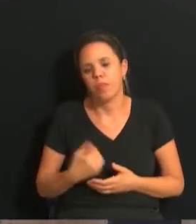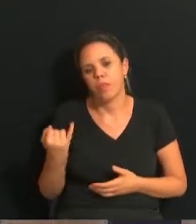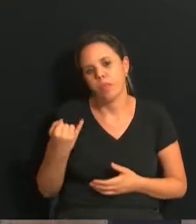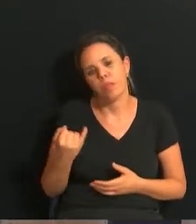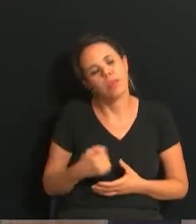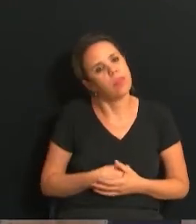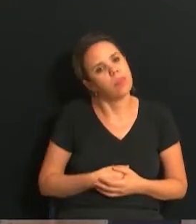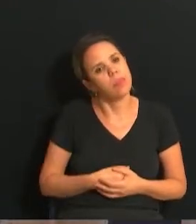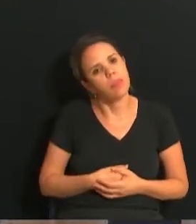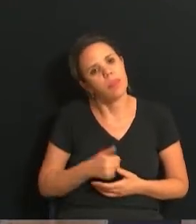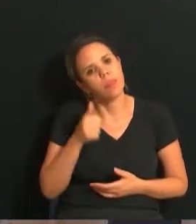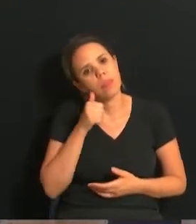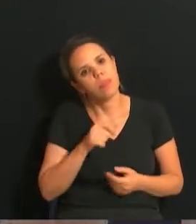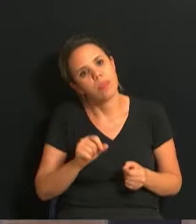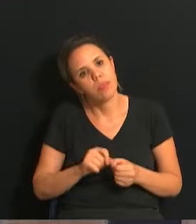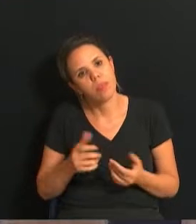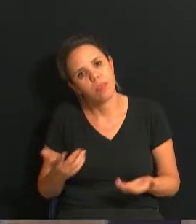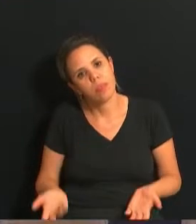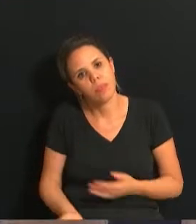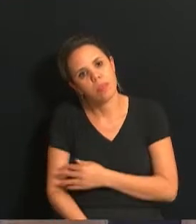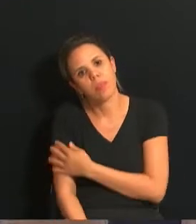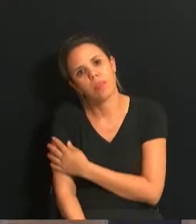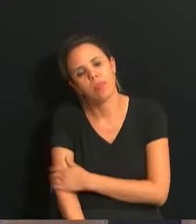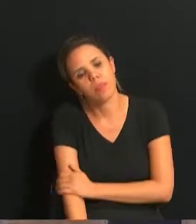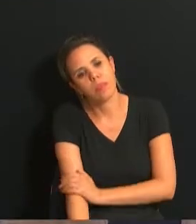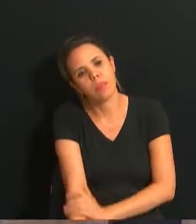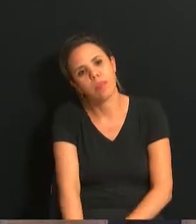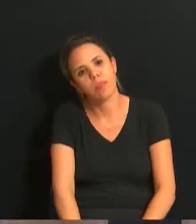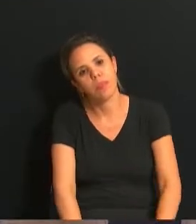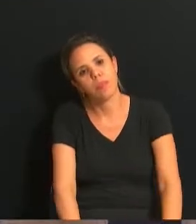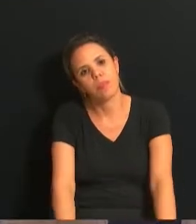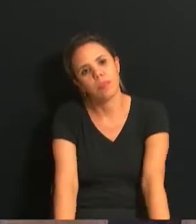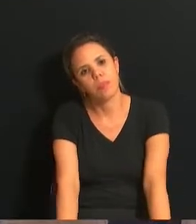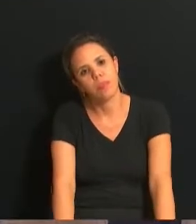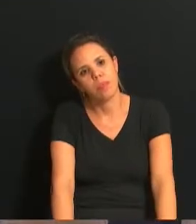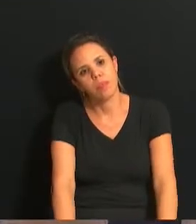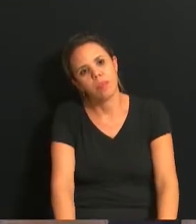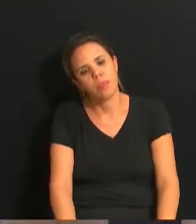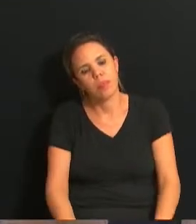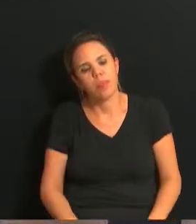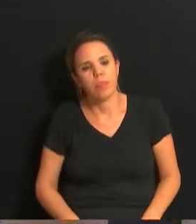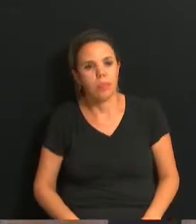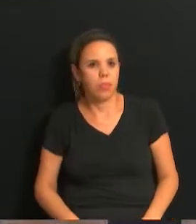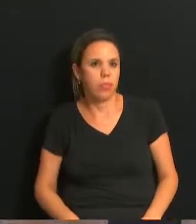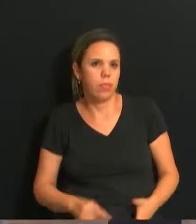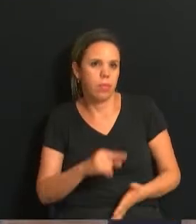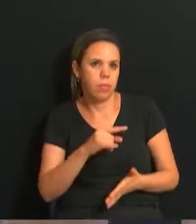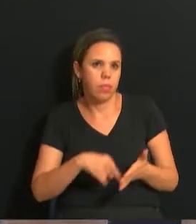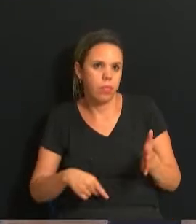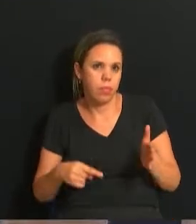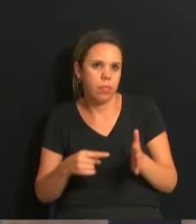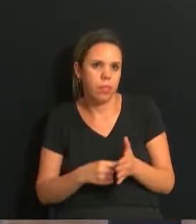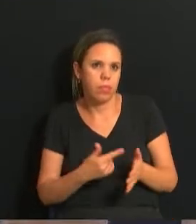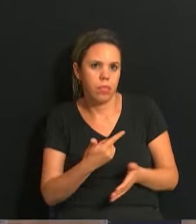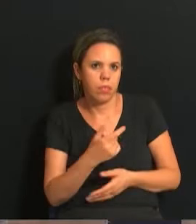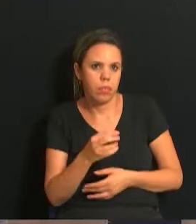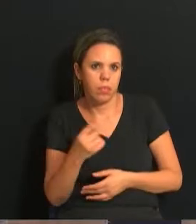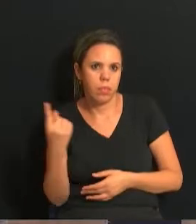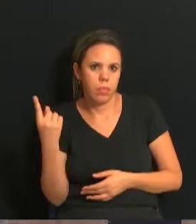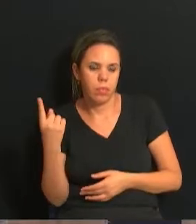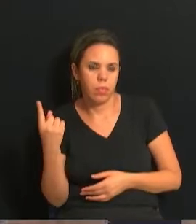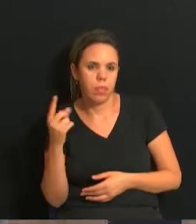importante que as mulheres também realizem as denúncias. Então, os boletins de ocorrência em 2021